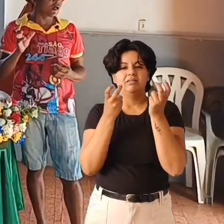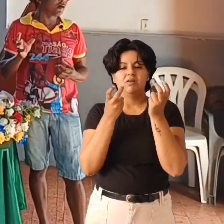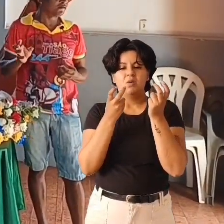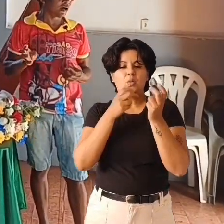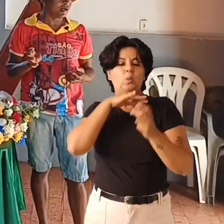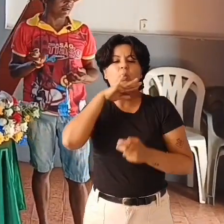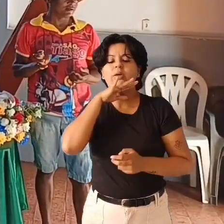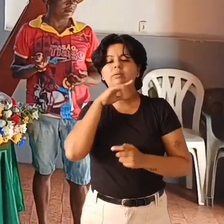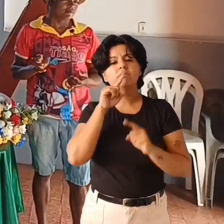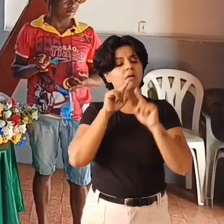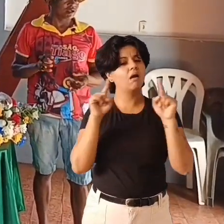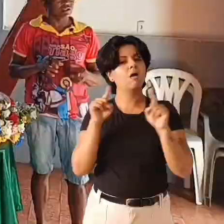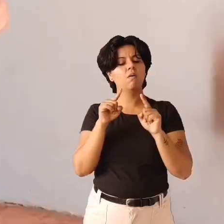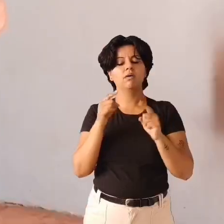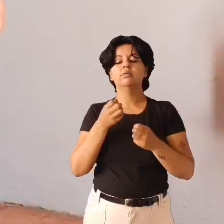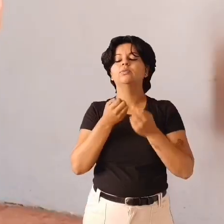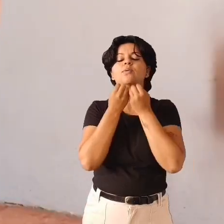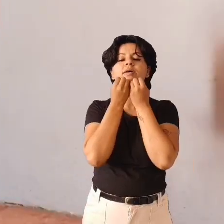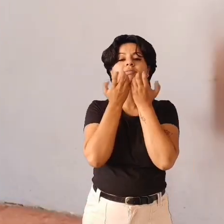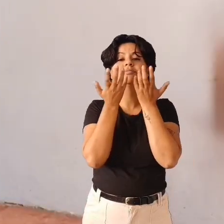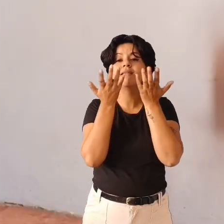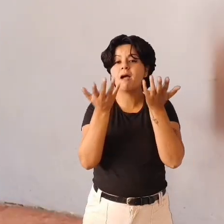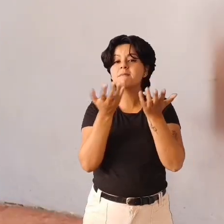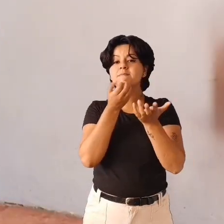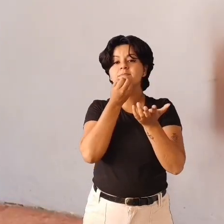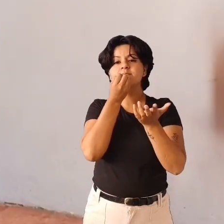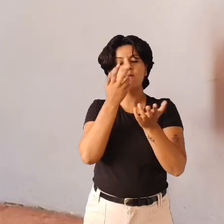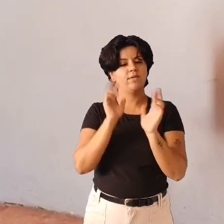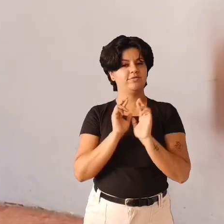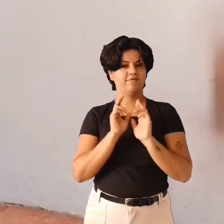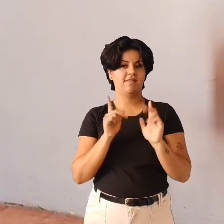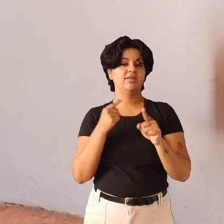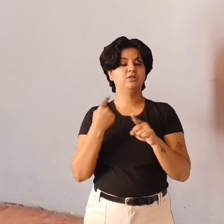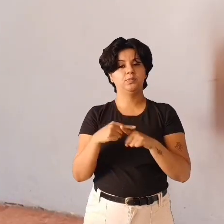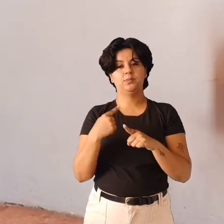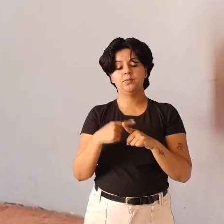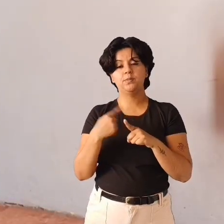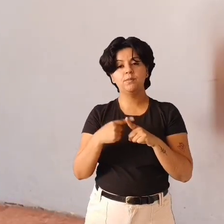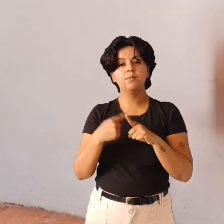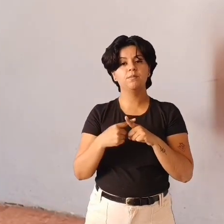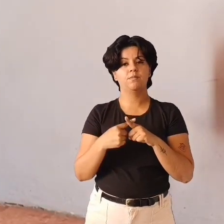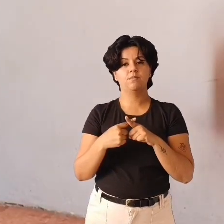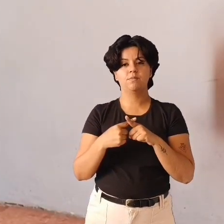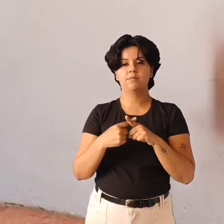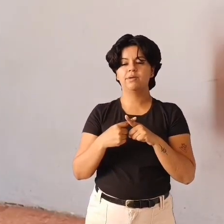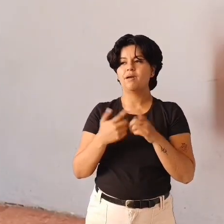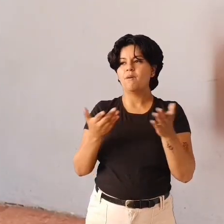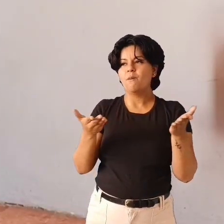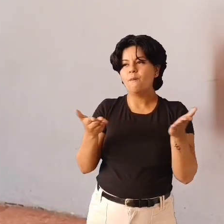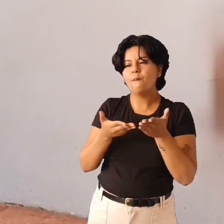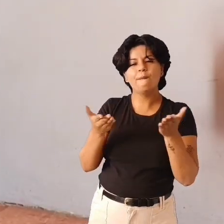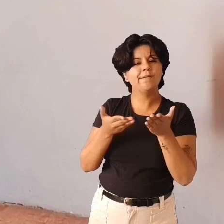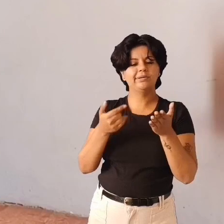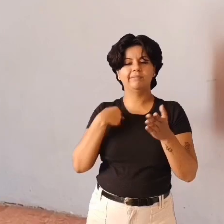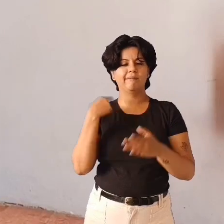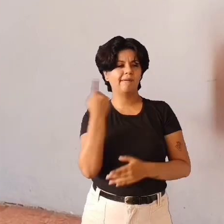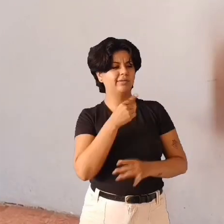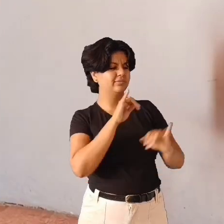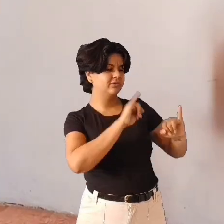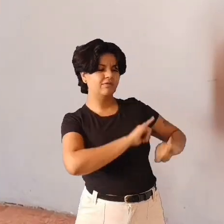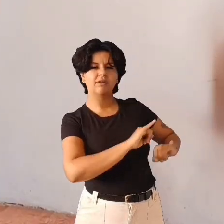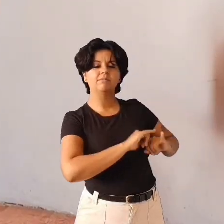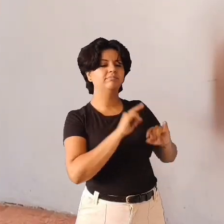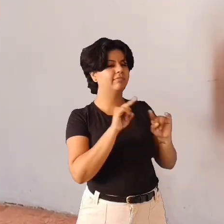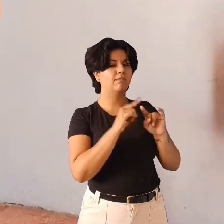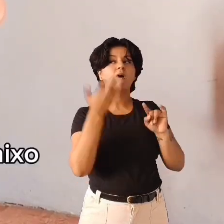para desabafar. Cantar assim, esse cantar nosso hoje aqui, ele é diferenciado por quê? Porque nós deixamos de lamentar o